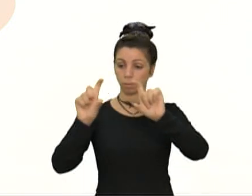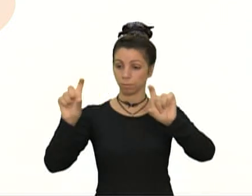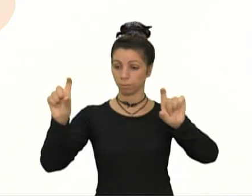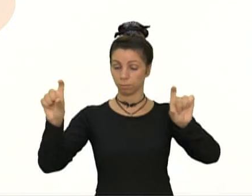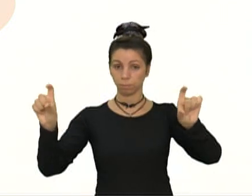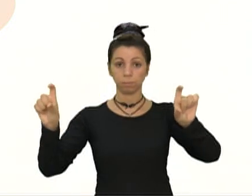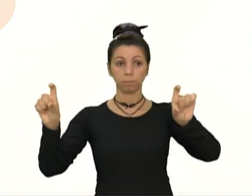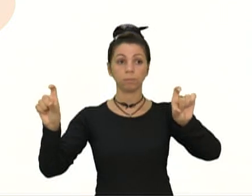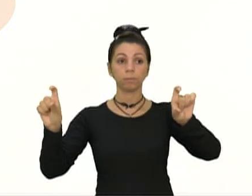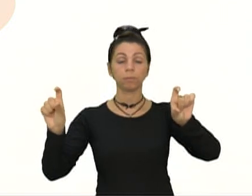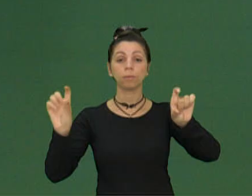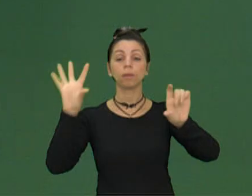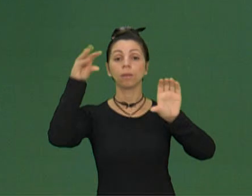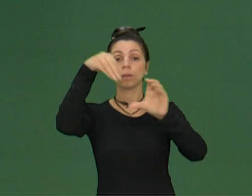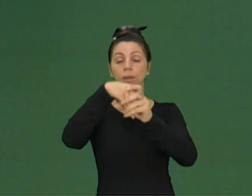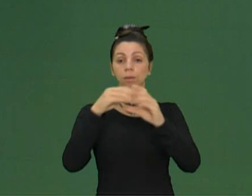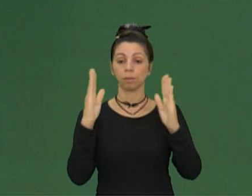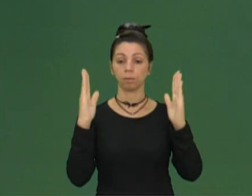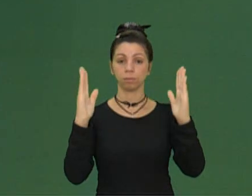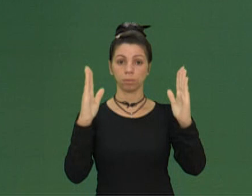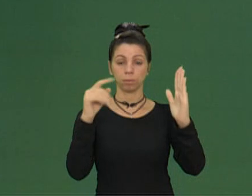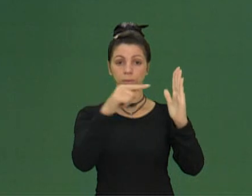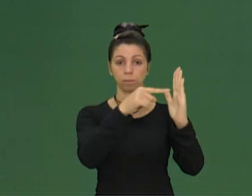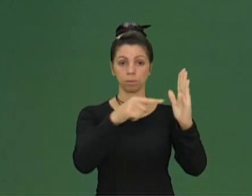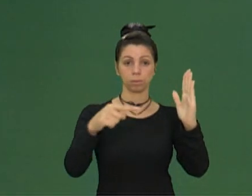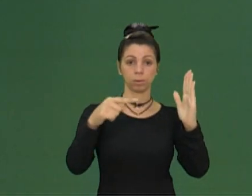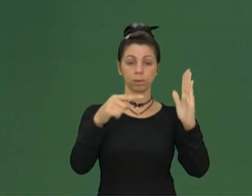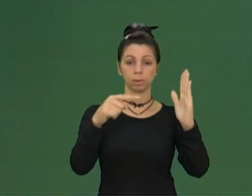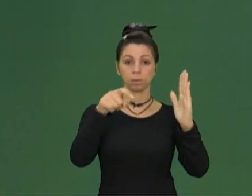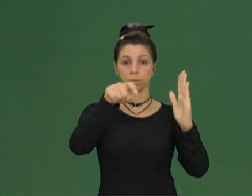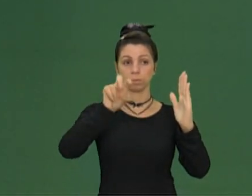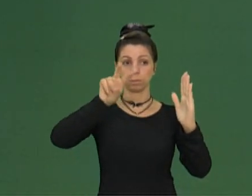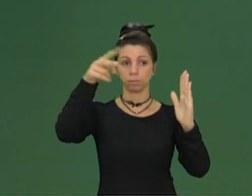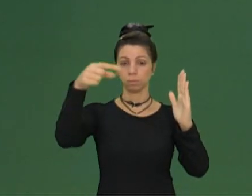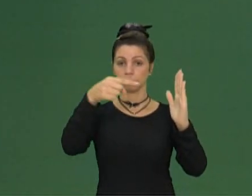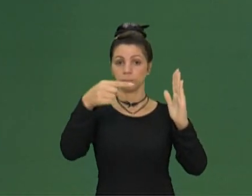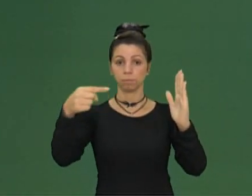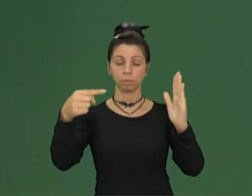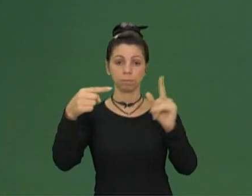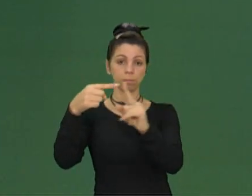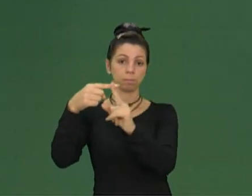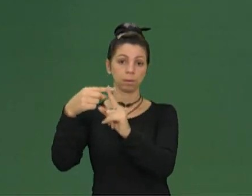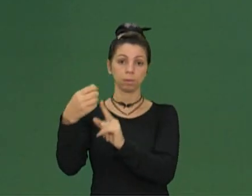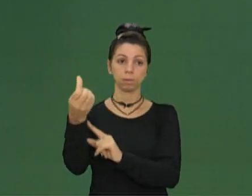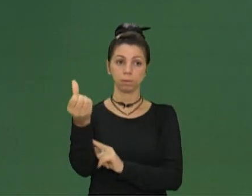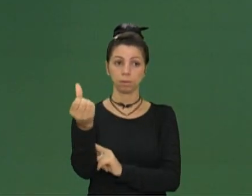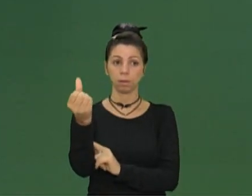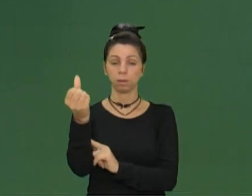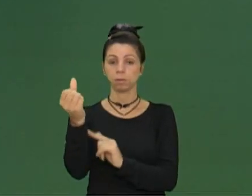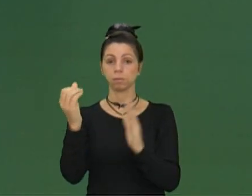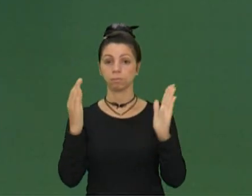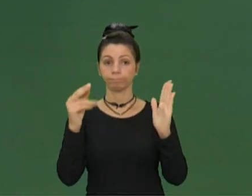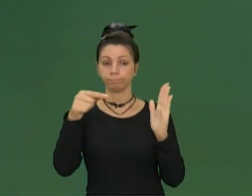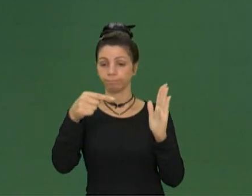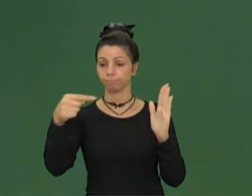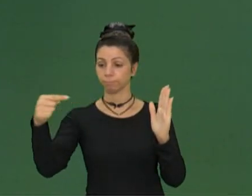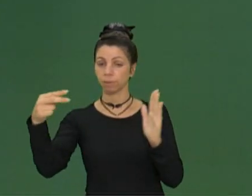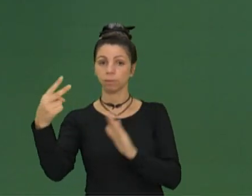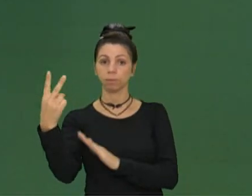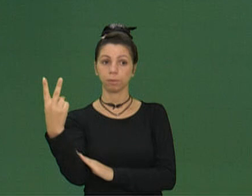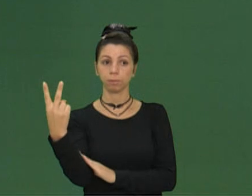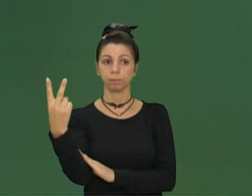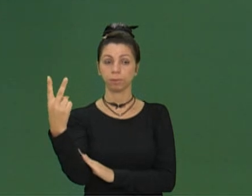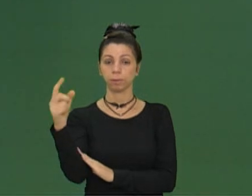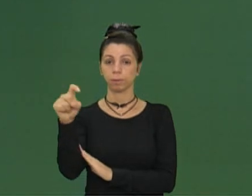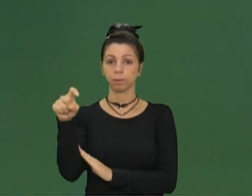equação dentro do módulo, menos x² mais 6, aí, menos 2x igual a menos 2, certo?